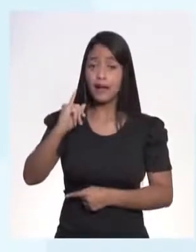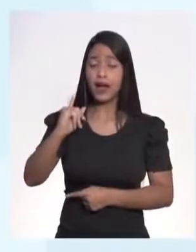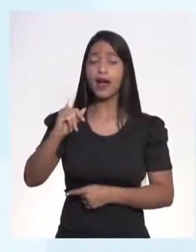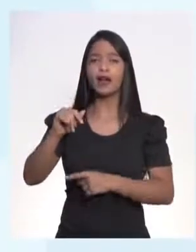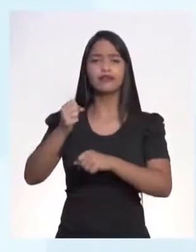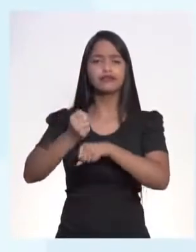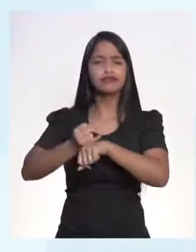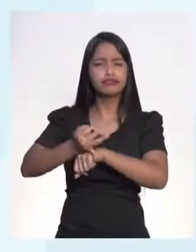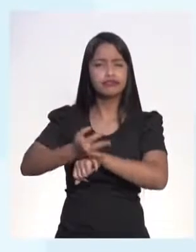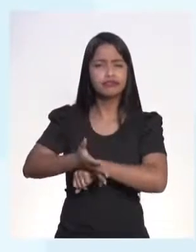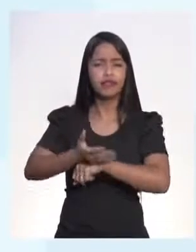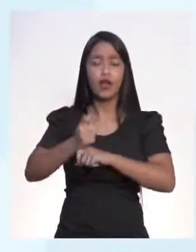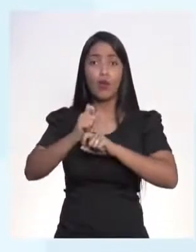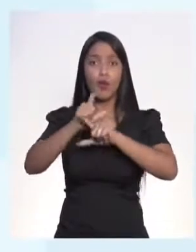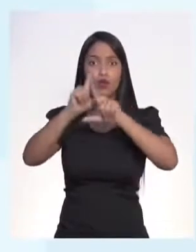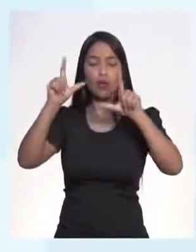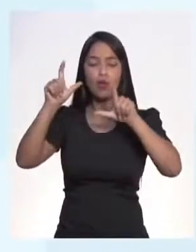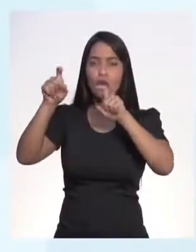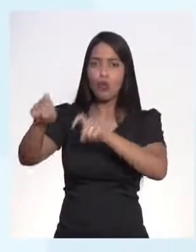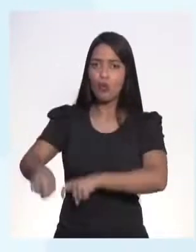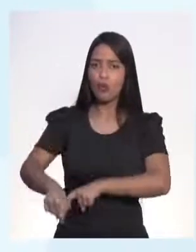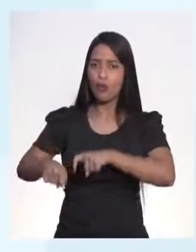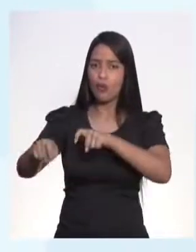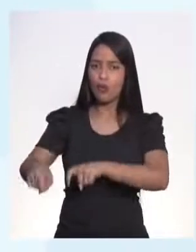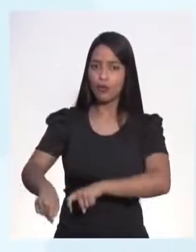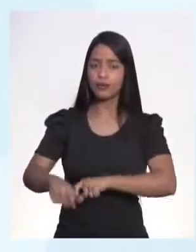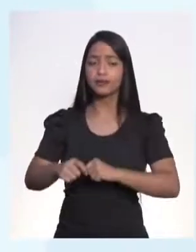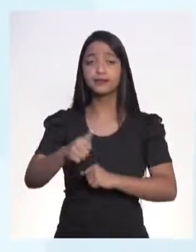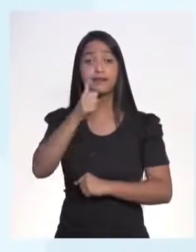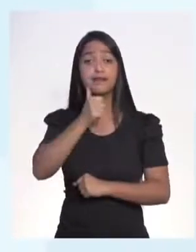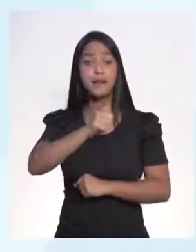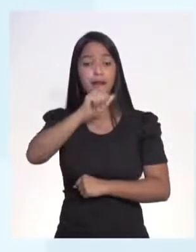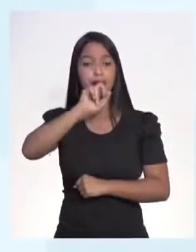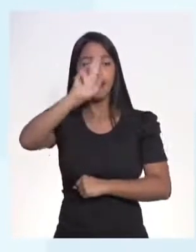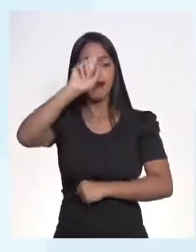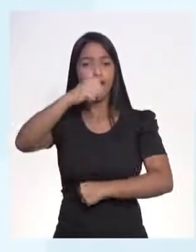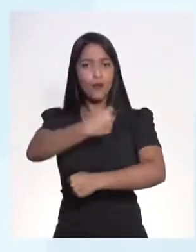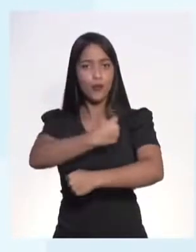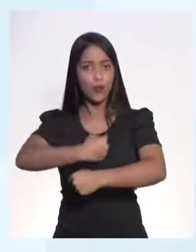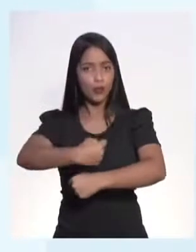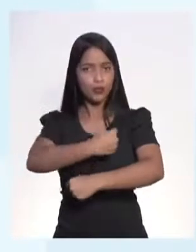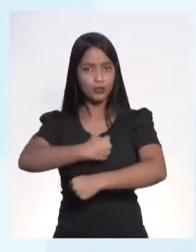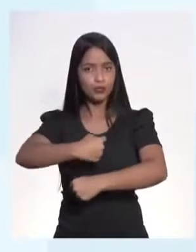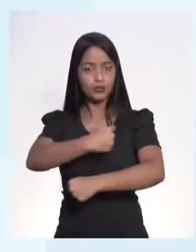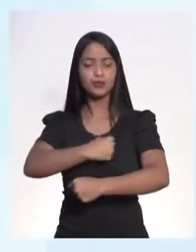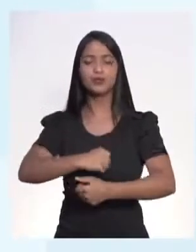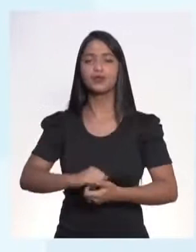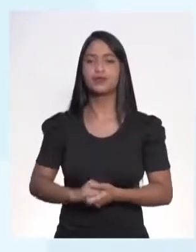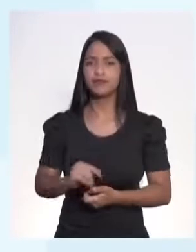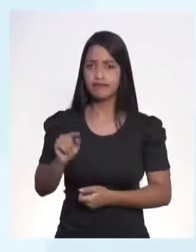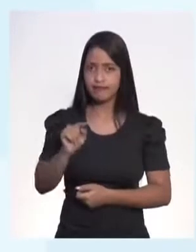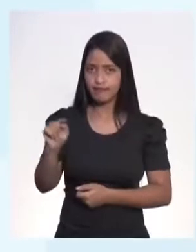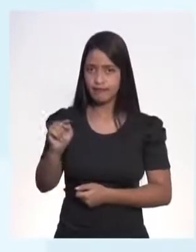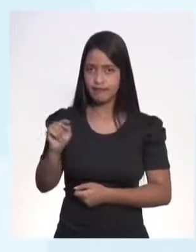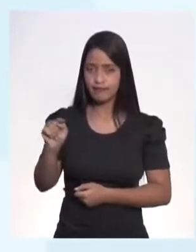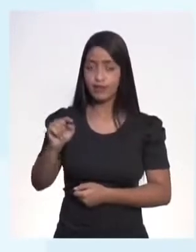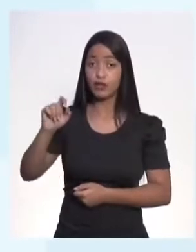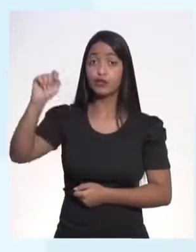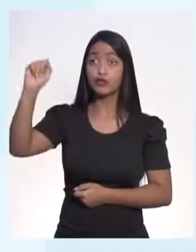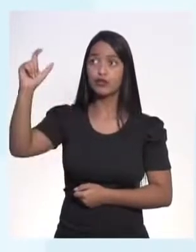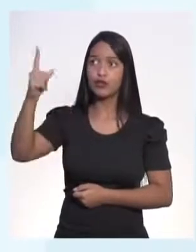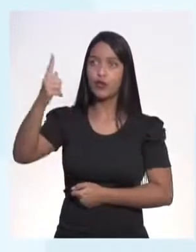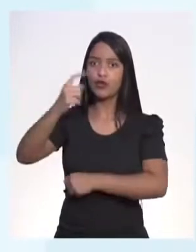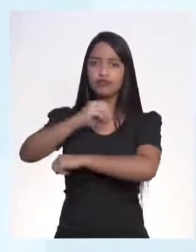Madrugou na roça aí tem: a mãe prepara o almoço Oi e aí a gente toma travessão o sol é